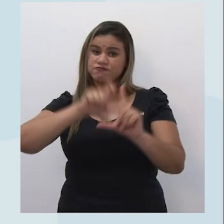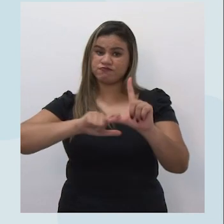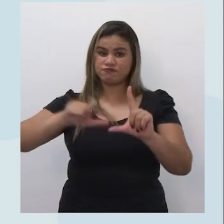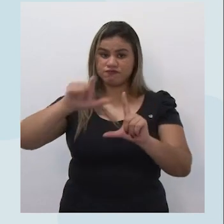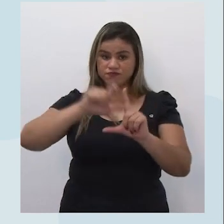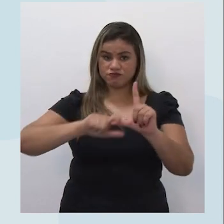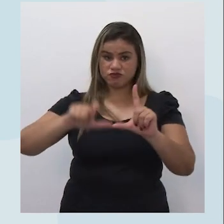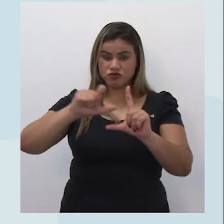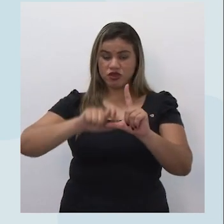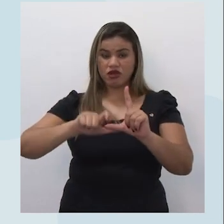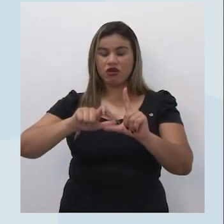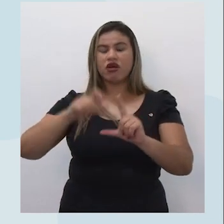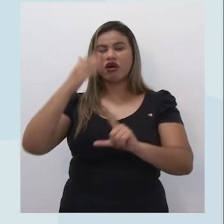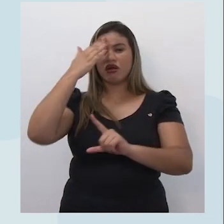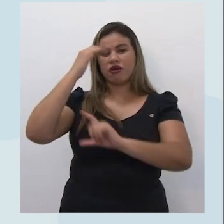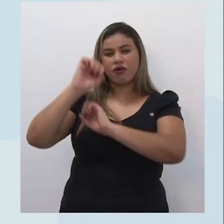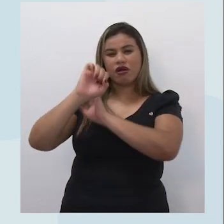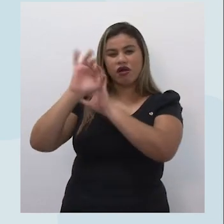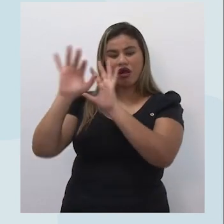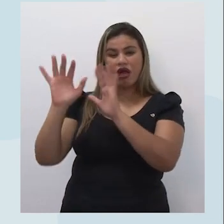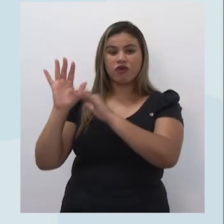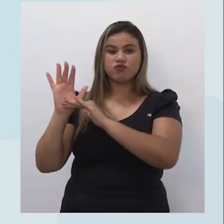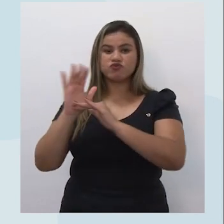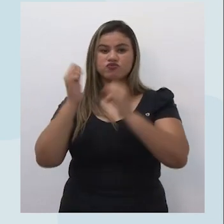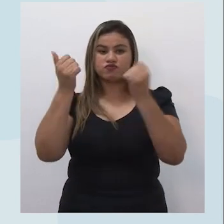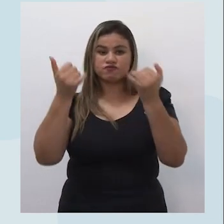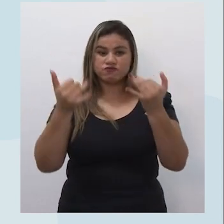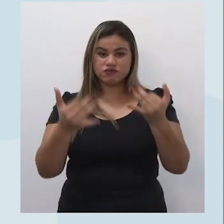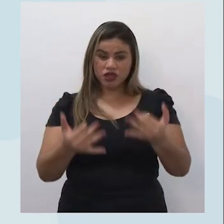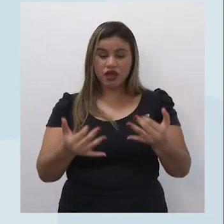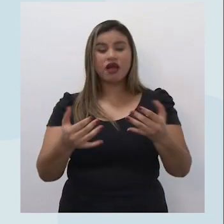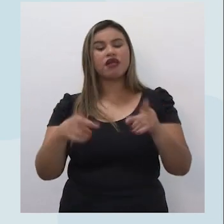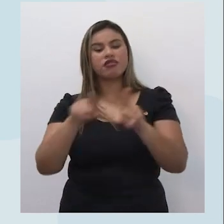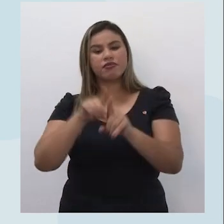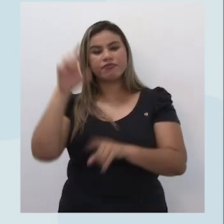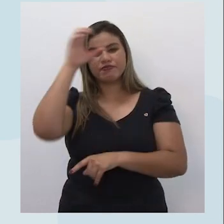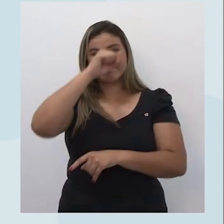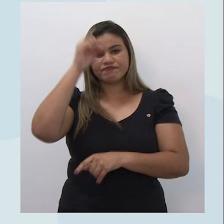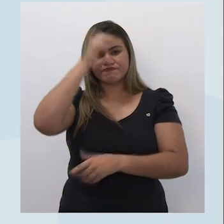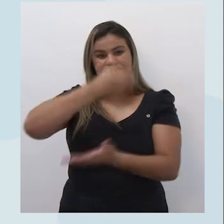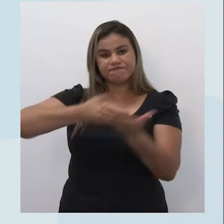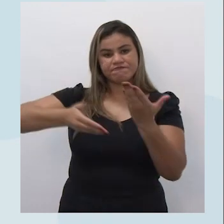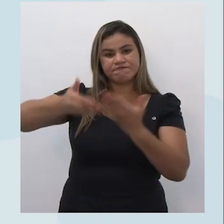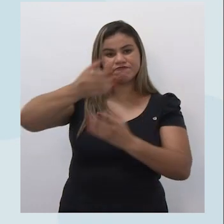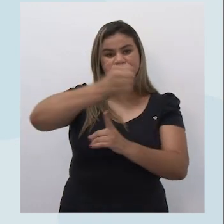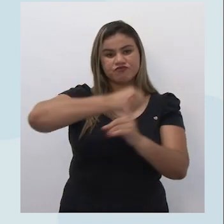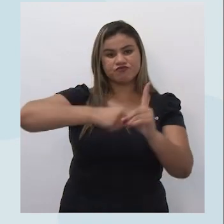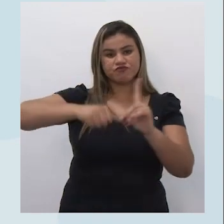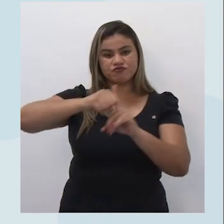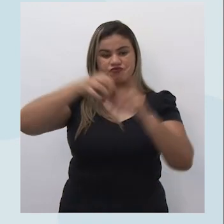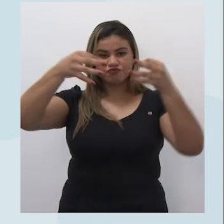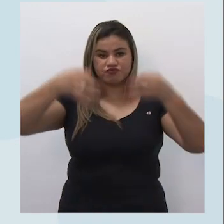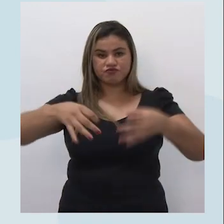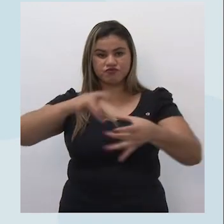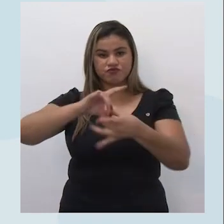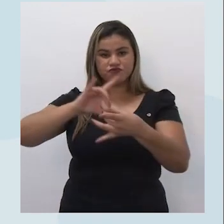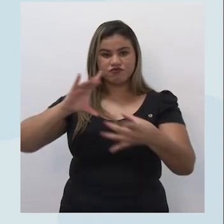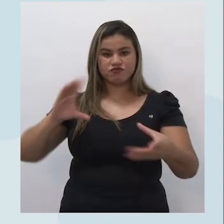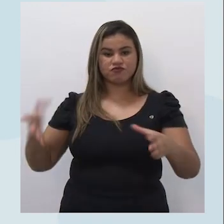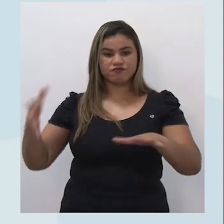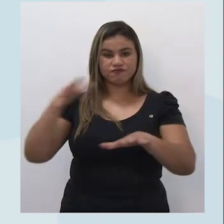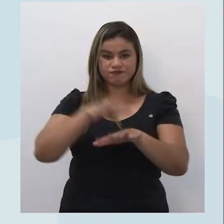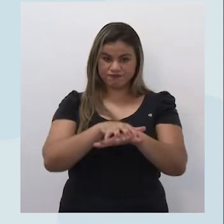explicar a realidade, continuar aprendendo e colaborar para a construção de uma sociedade justa, democrática e